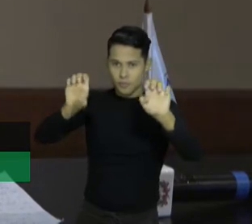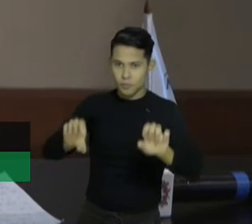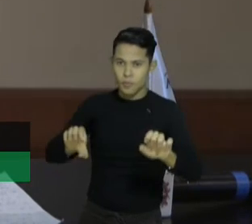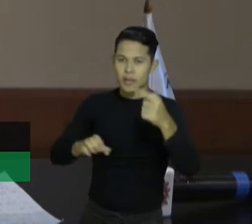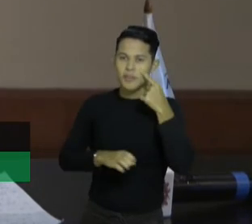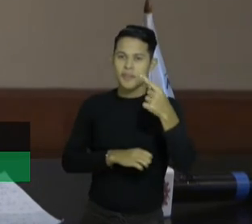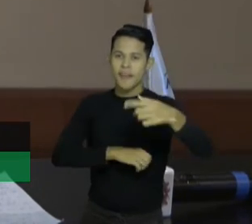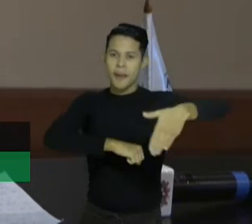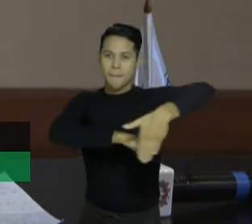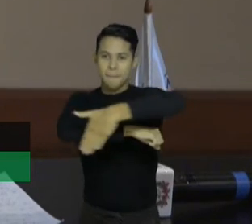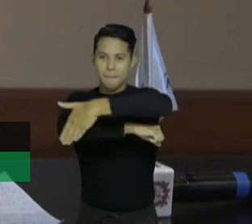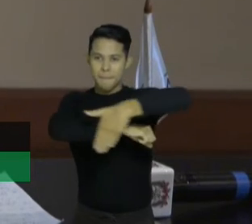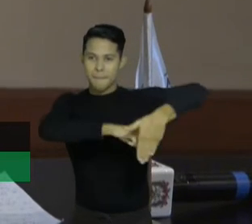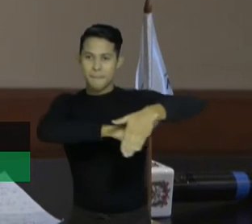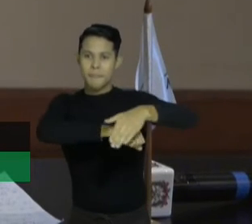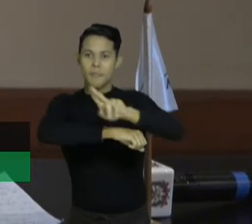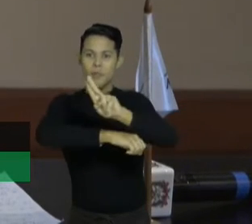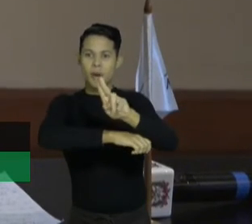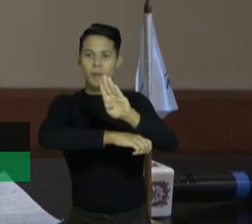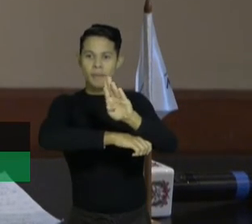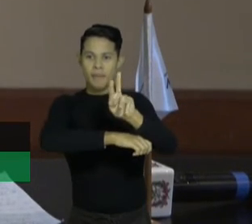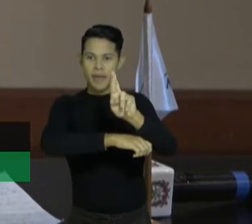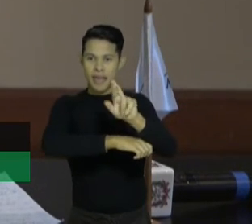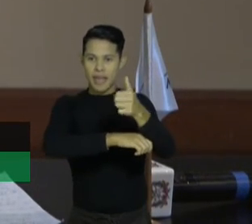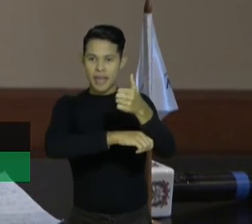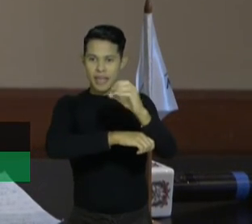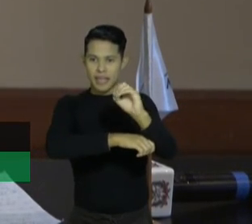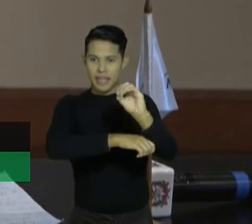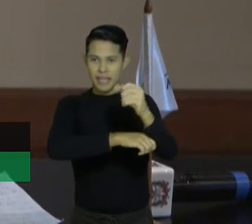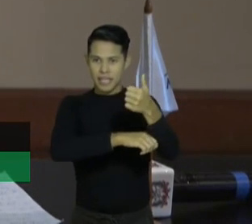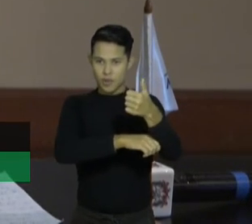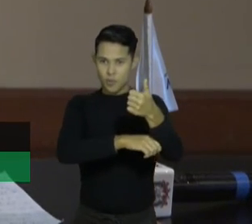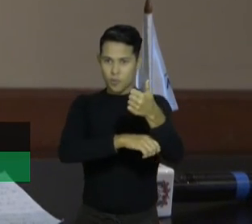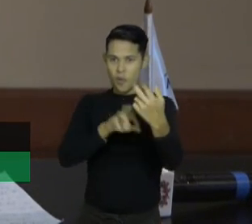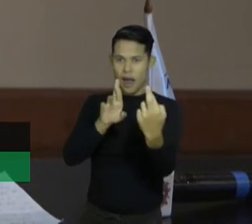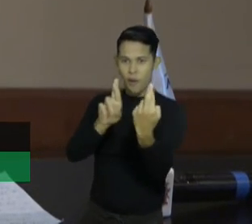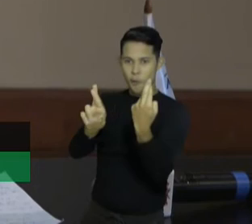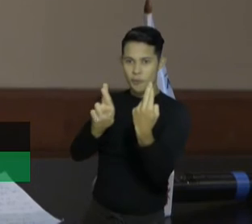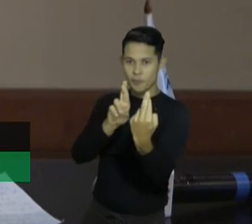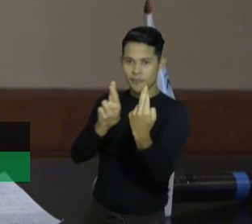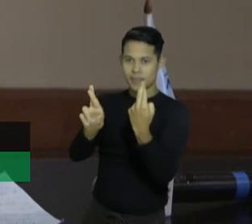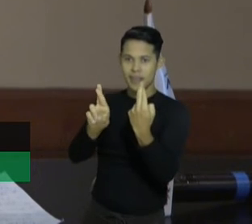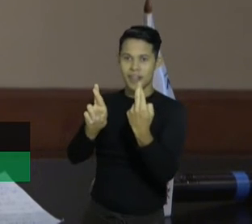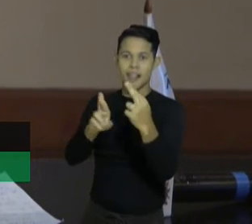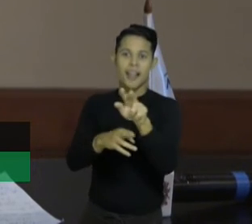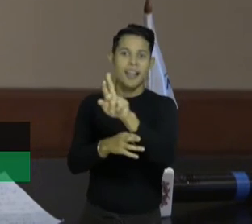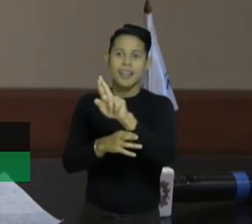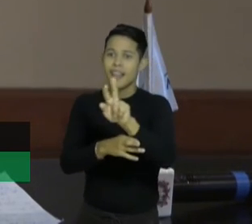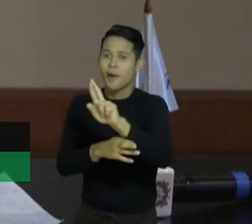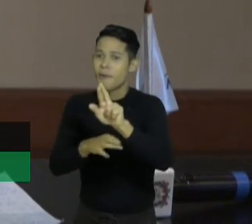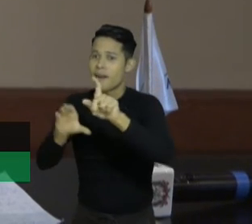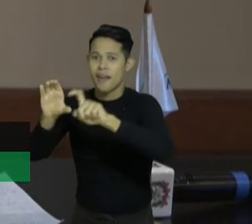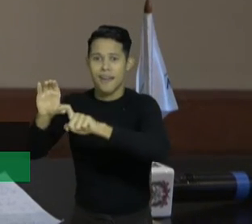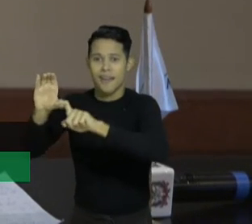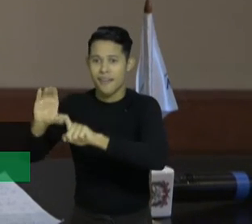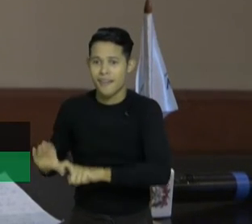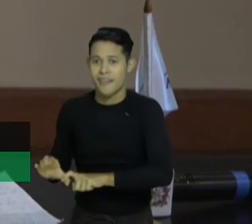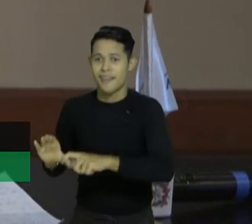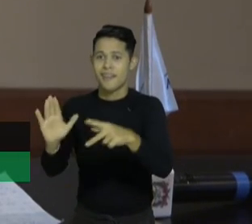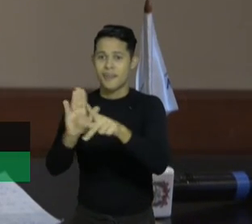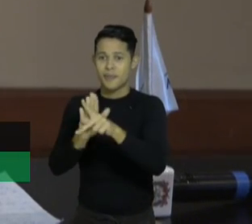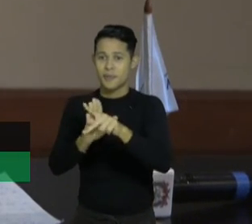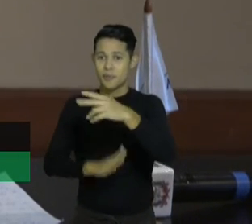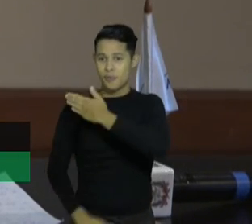BR101 já não não dá conta mais né infelizmente não depende do Estado Santa Catarina eu comparo com São